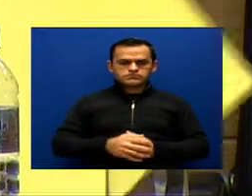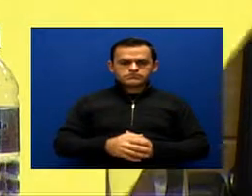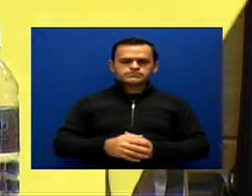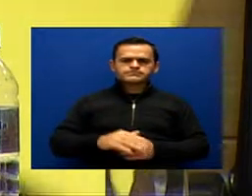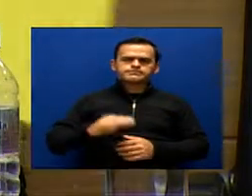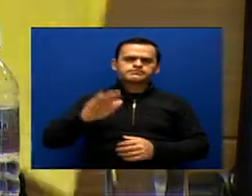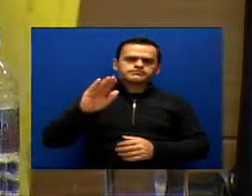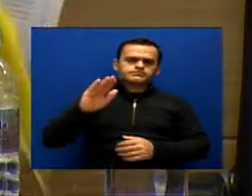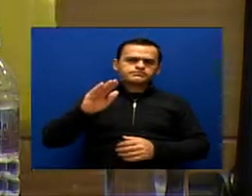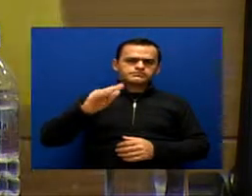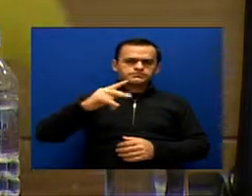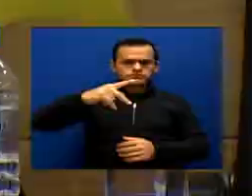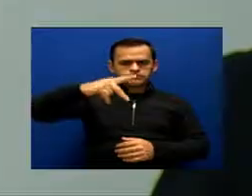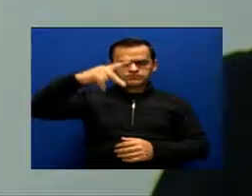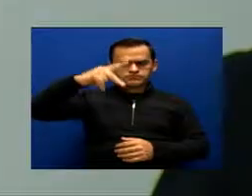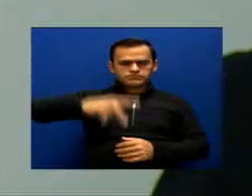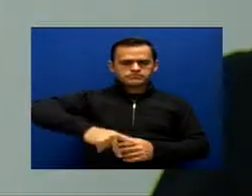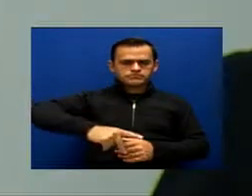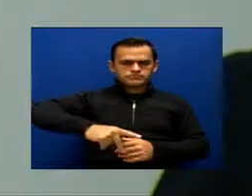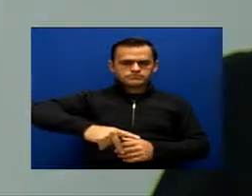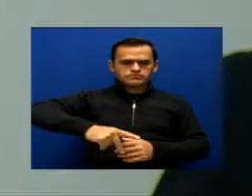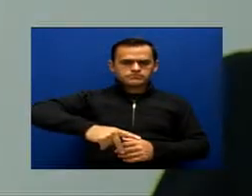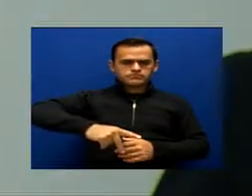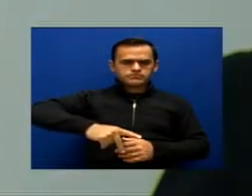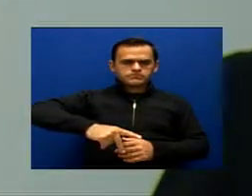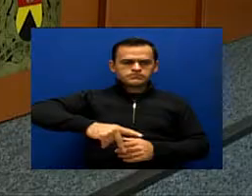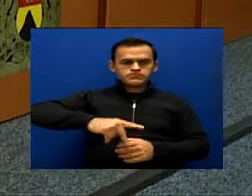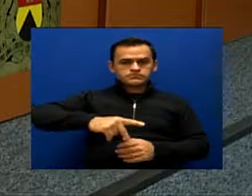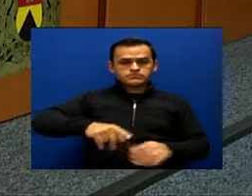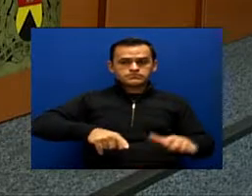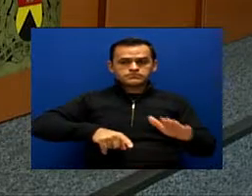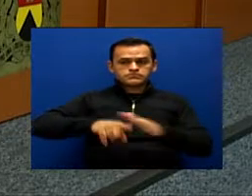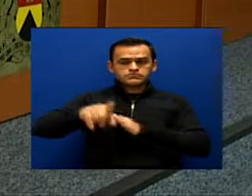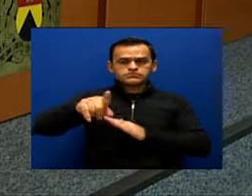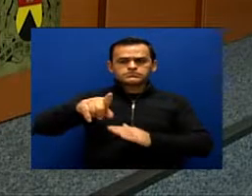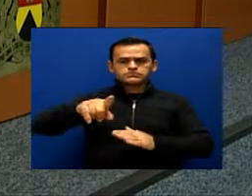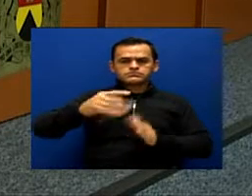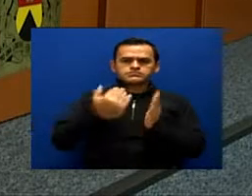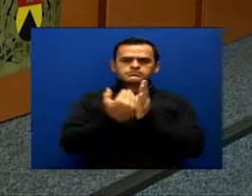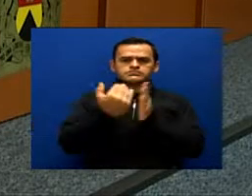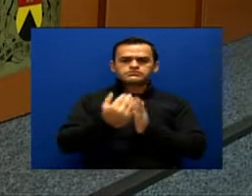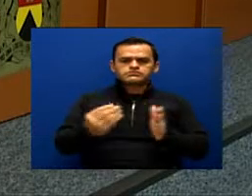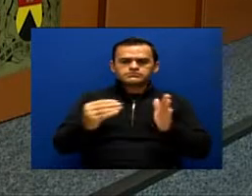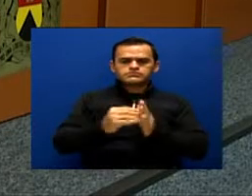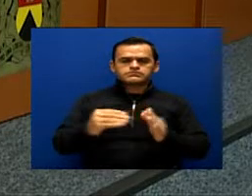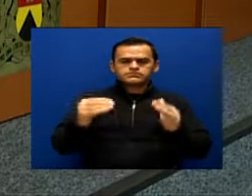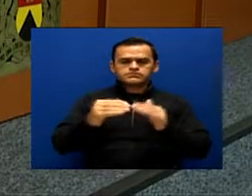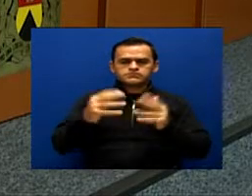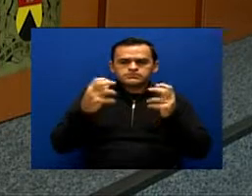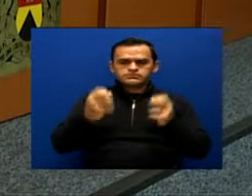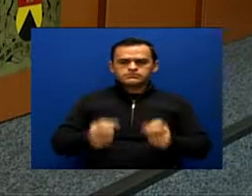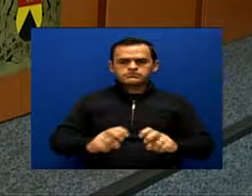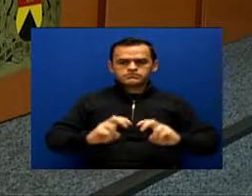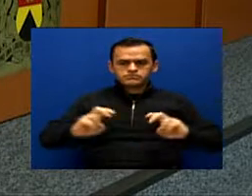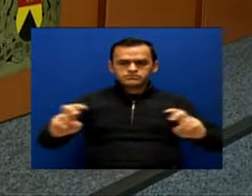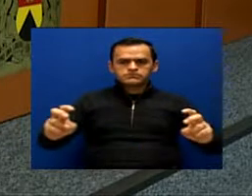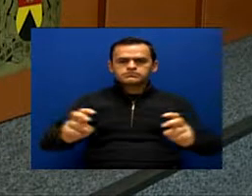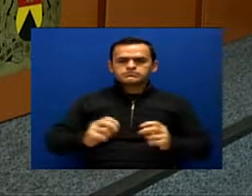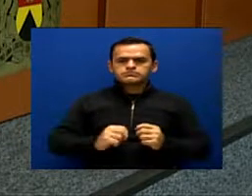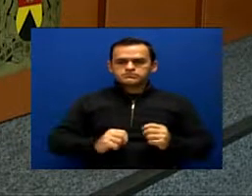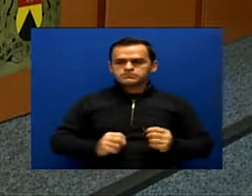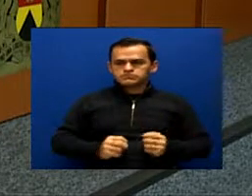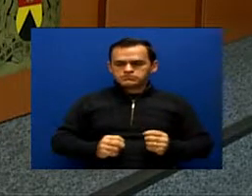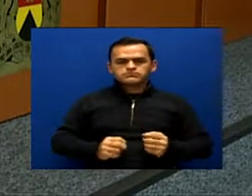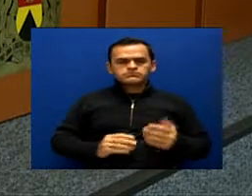Presidente, na verdade é só o prazo. Tudo bem, vamos aprovar a emenda. Tudo bem. Então eu coloco em votação a emenda. Os vereadores concordam, permanecem como estão. Os contrários se manifestam,